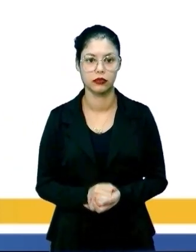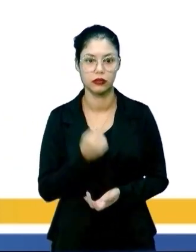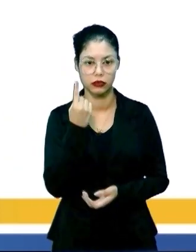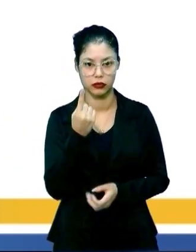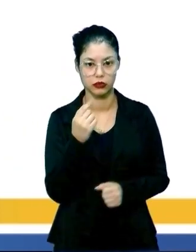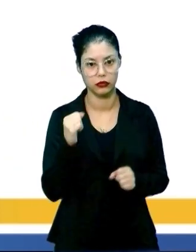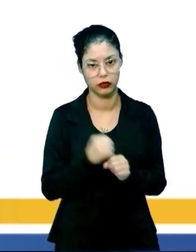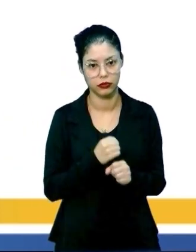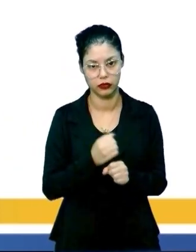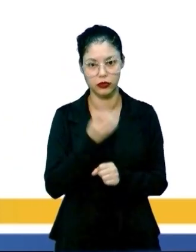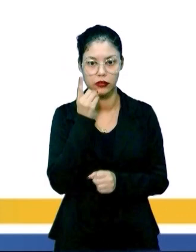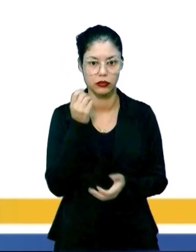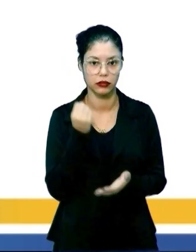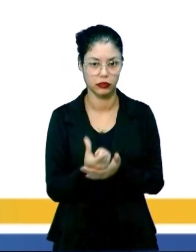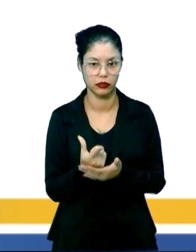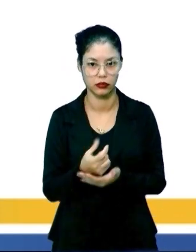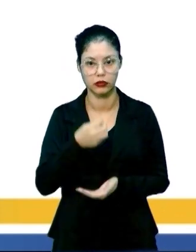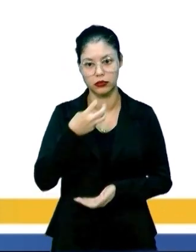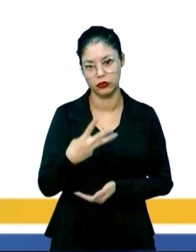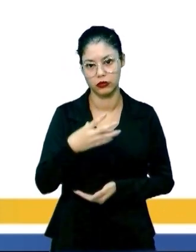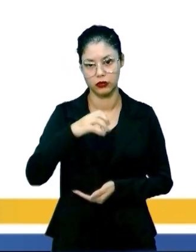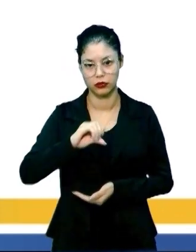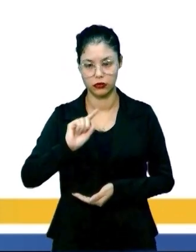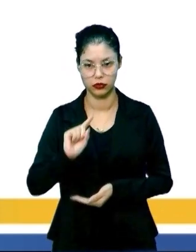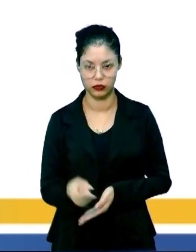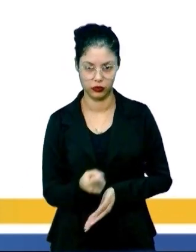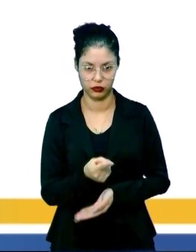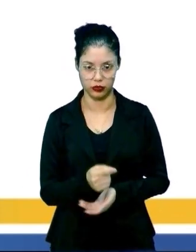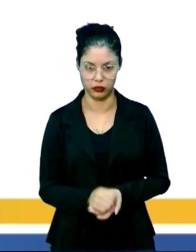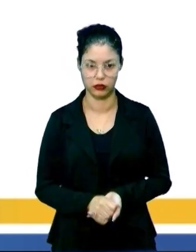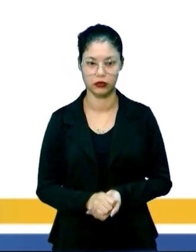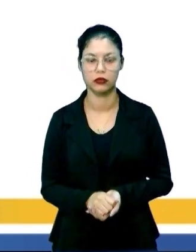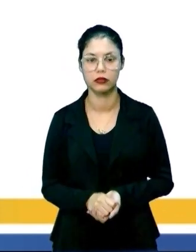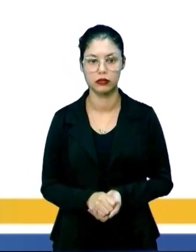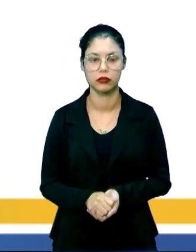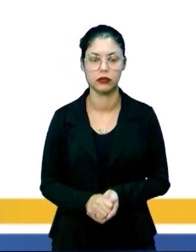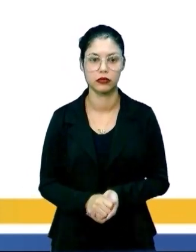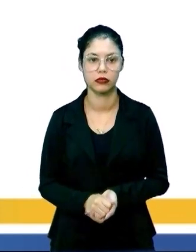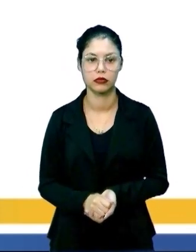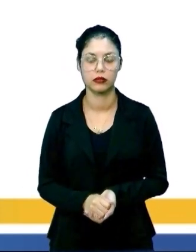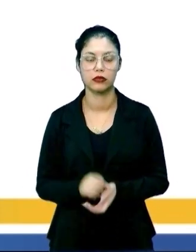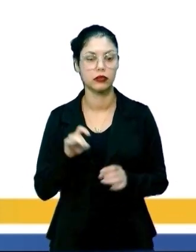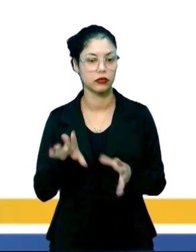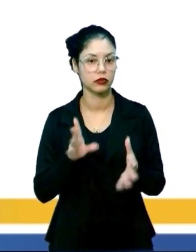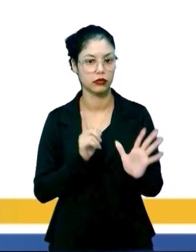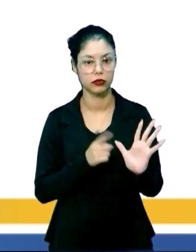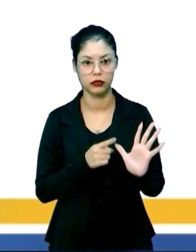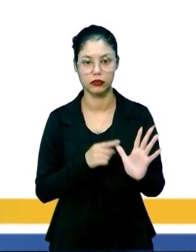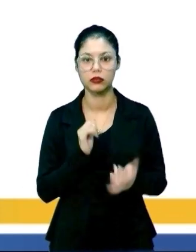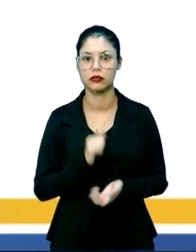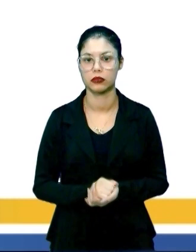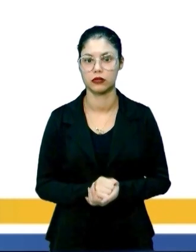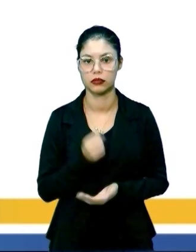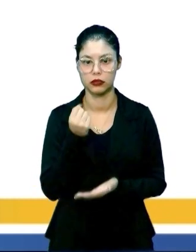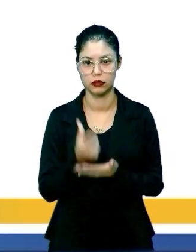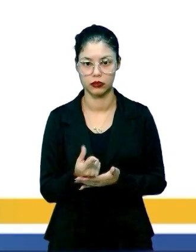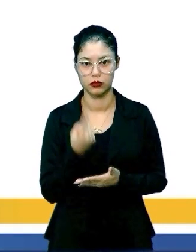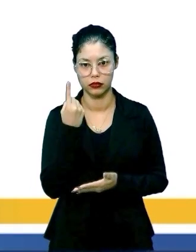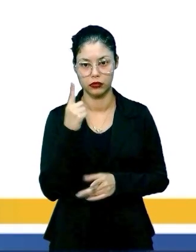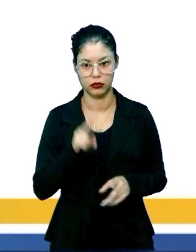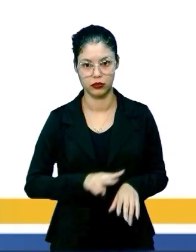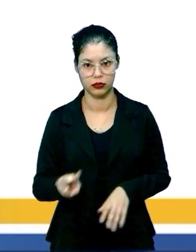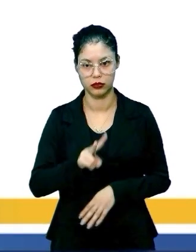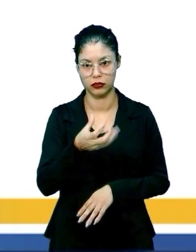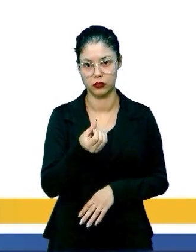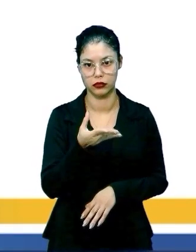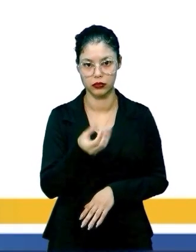restante em 1 ano da data da compra, pagando 39 mil. E por último, pagar a prazo, dali a 1 ano, o valor